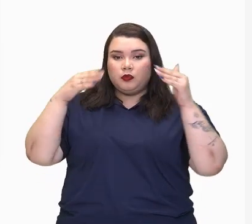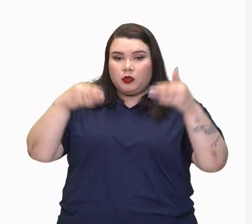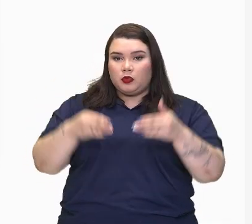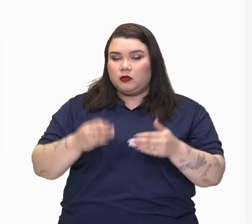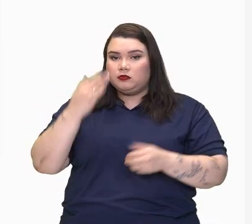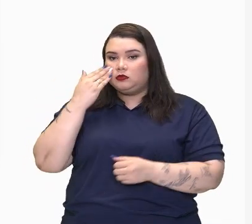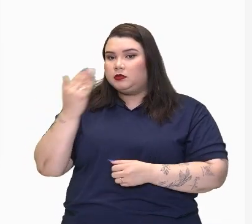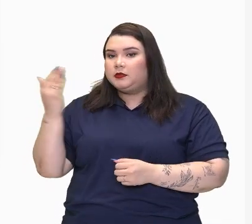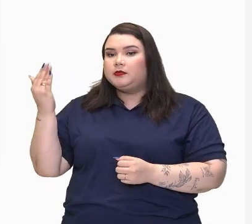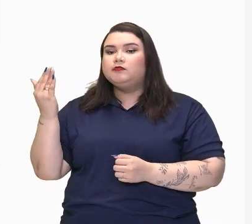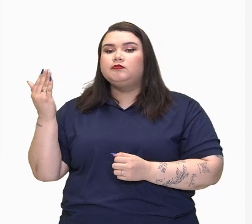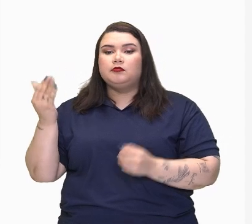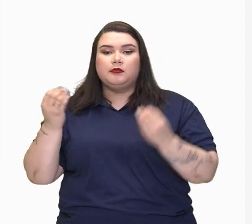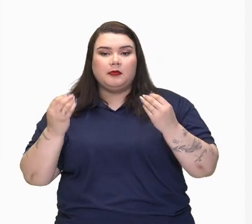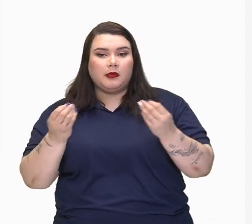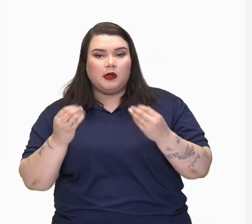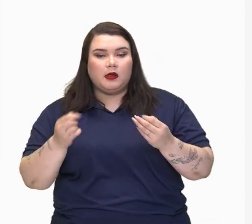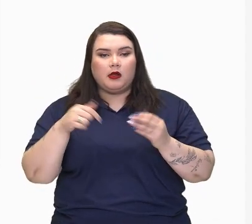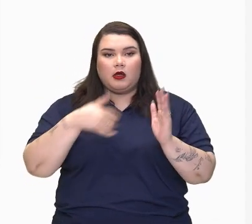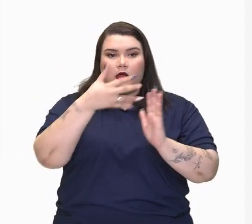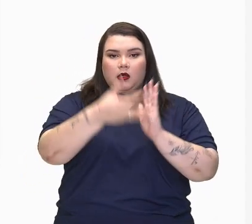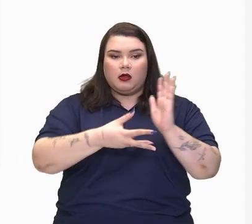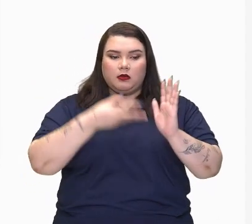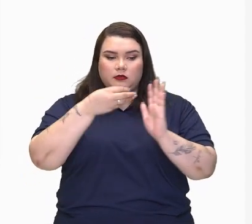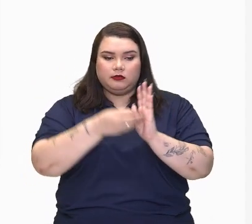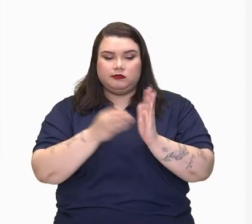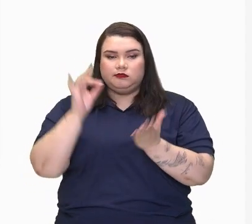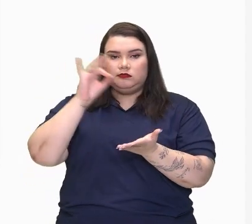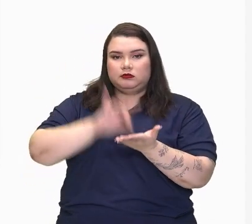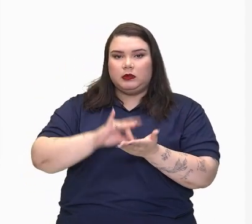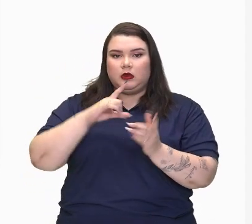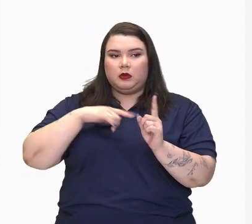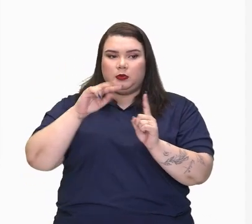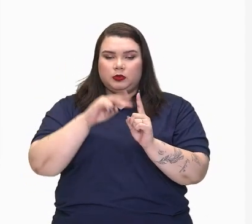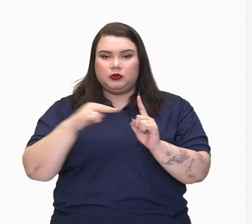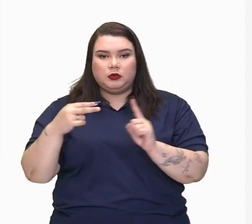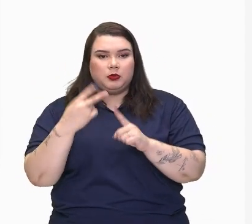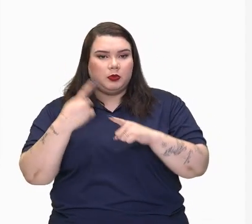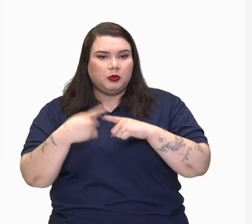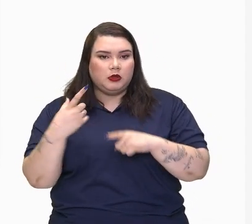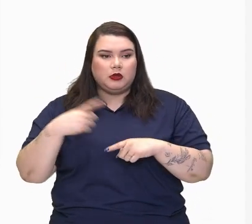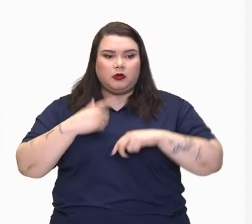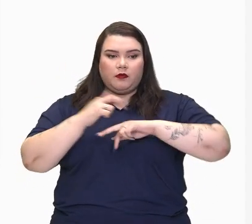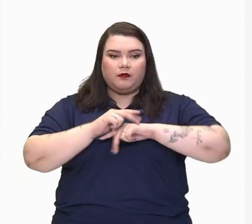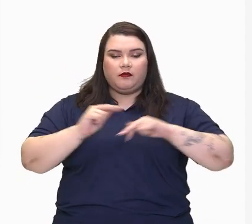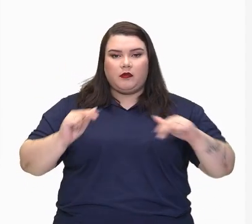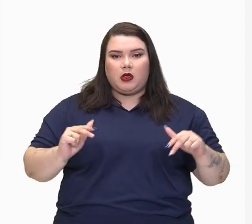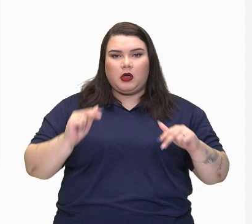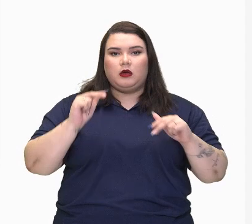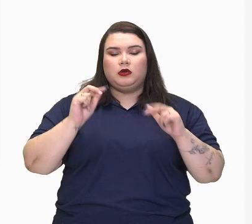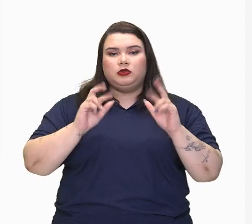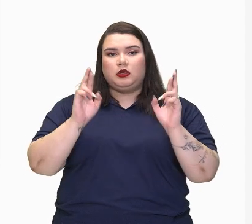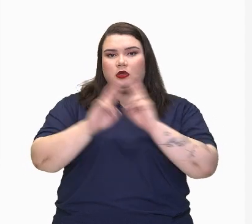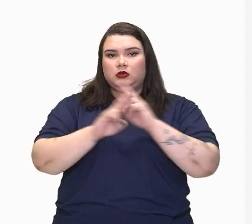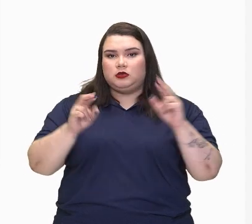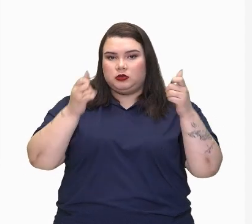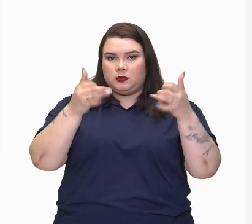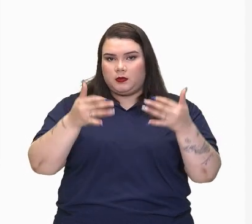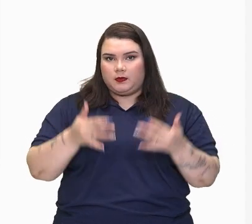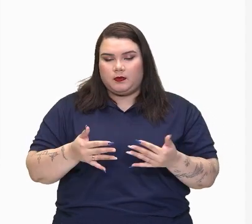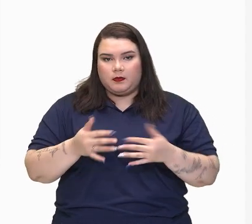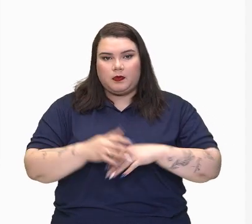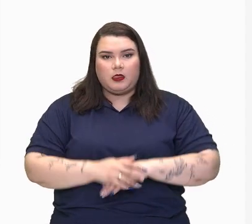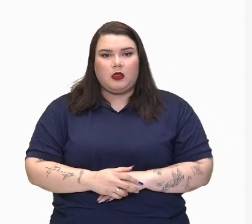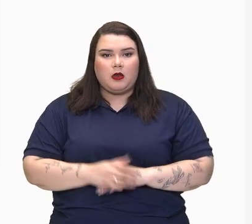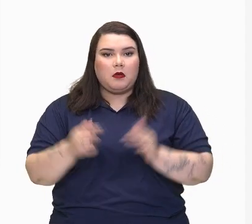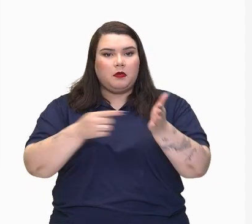aqui para a Amazônia, como ela sempre foi visada e porque nós temos muitas problemáticas associadas. Primeiro que